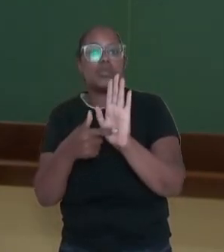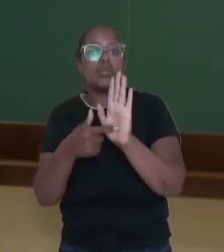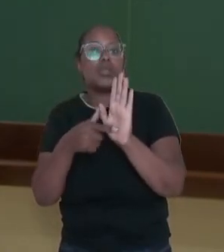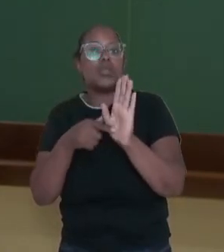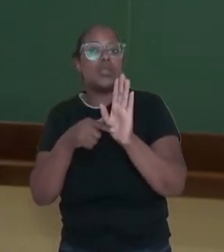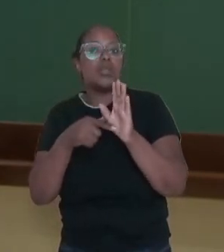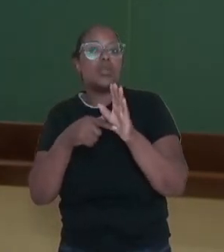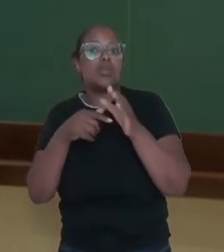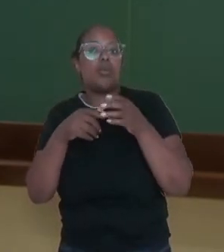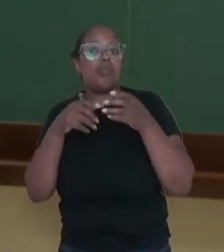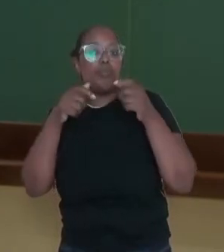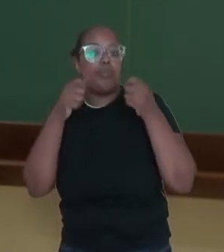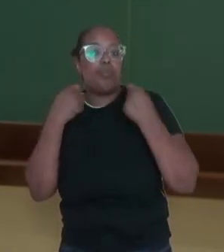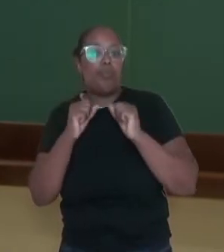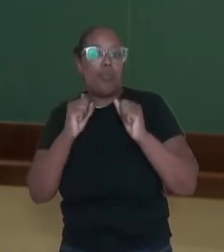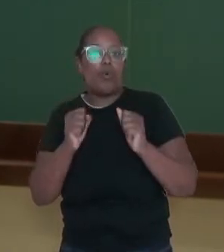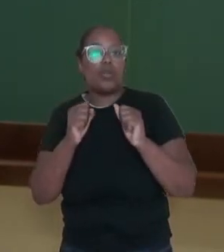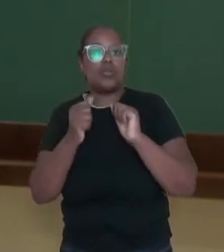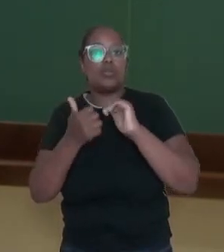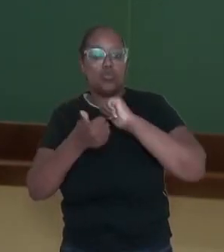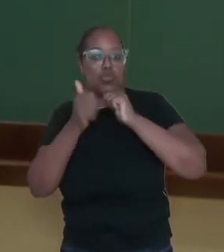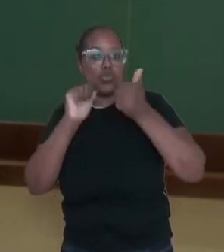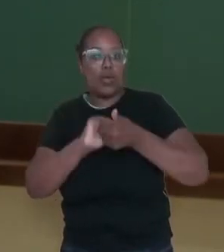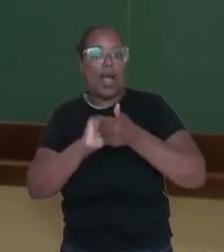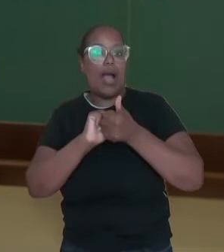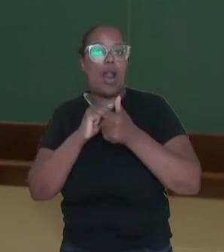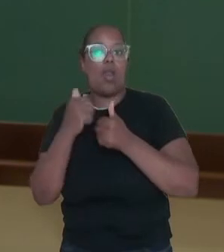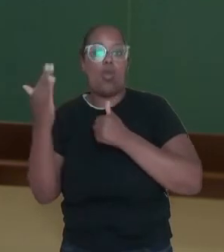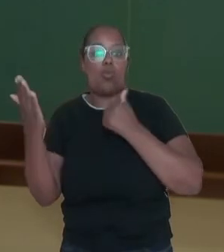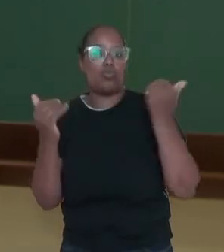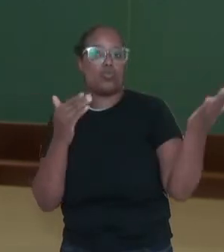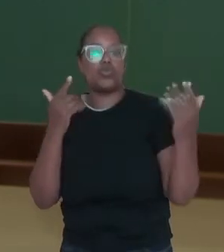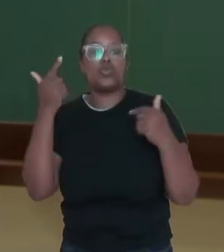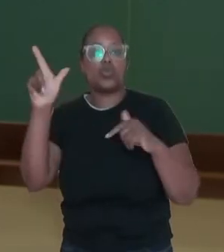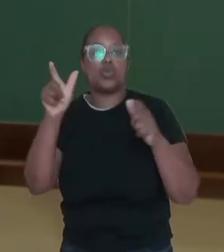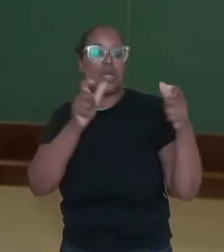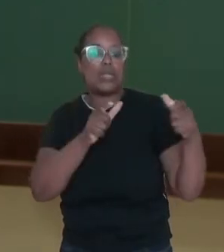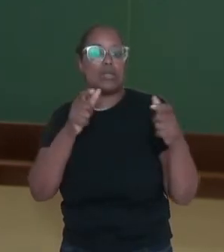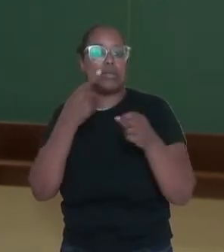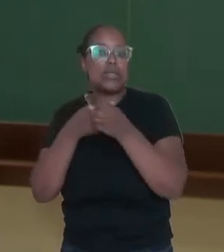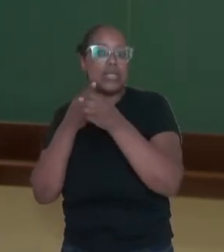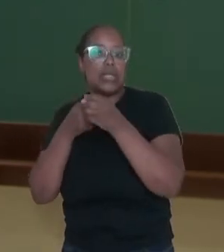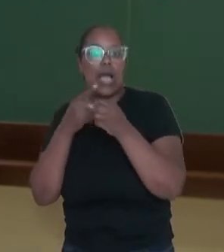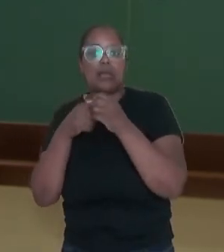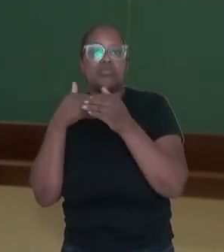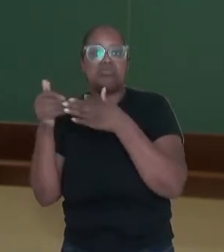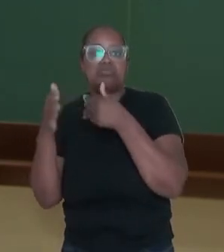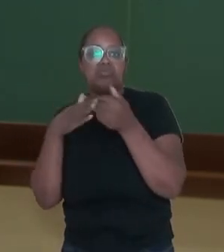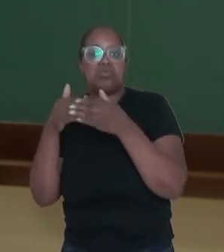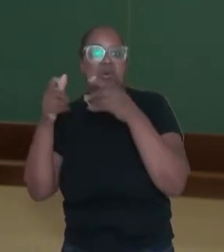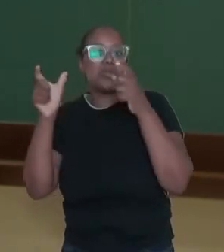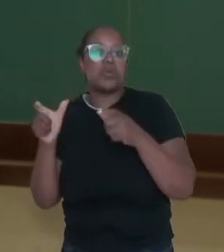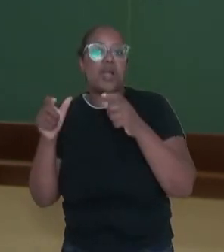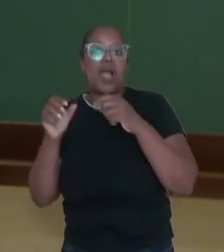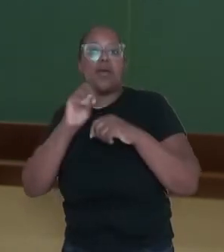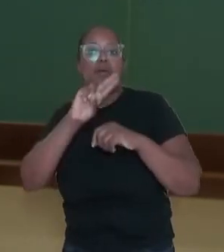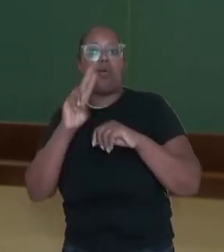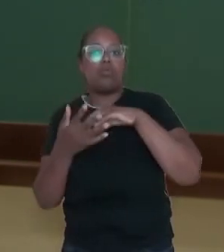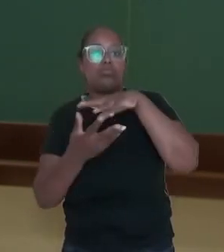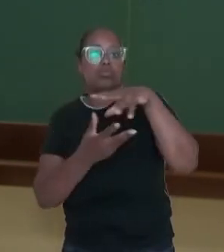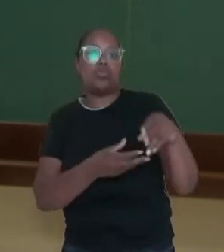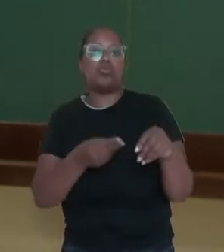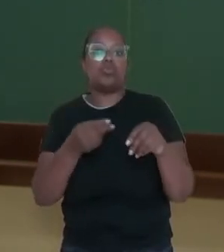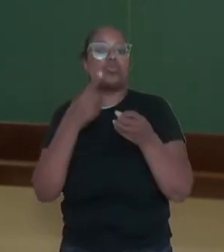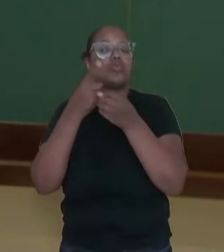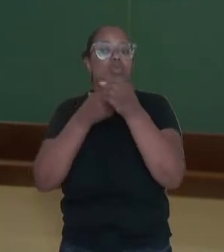estarem no mesmo espaço físico, ou seja, a internet possibilita que você jogue com pessoa em qualquer lugar do mundo, e é